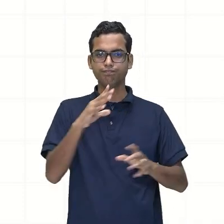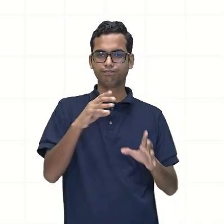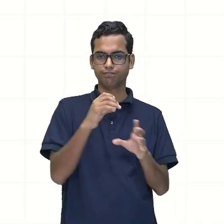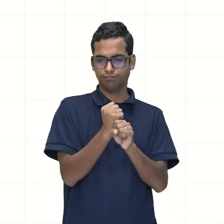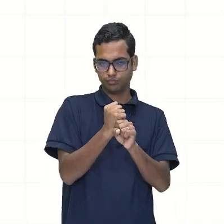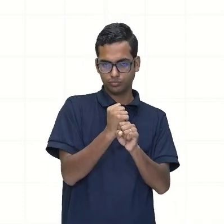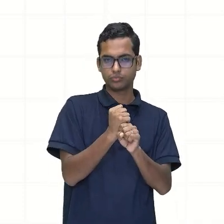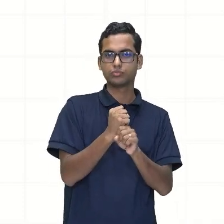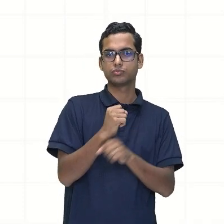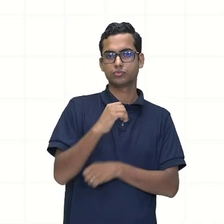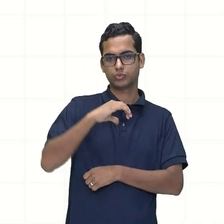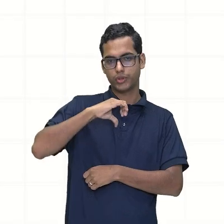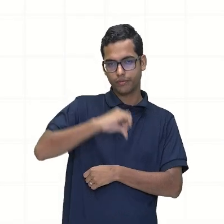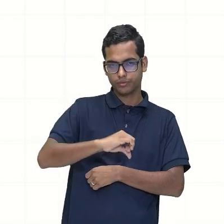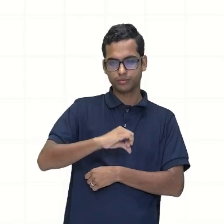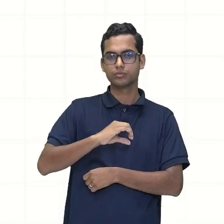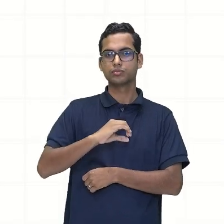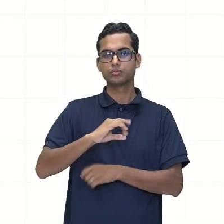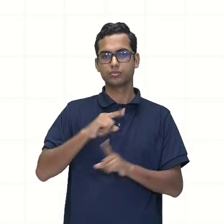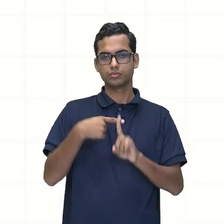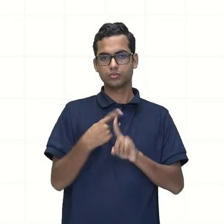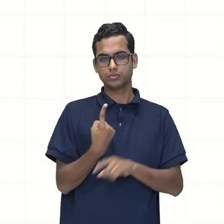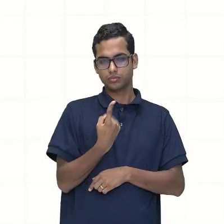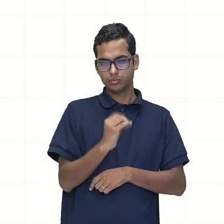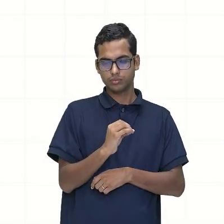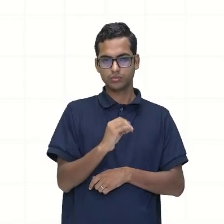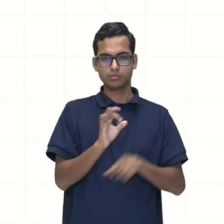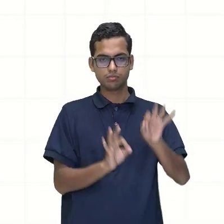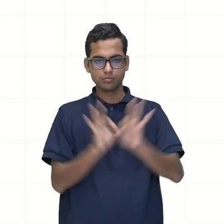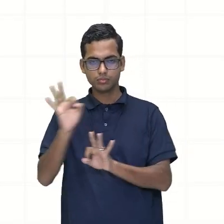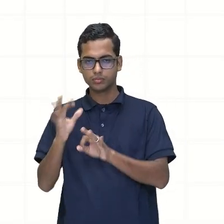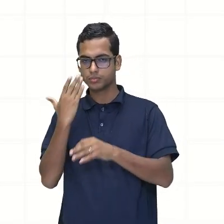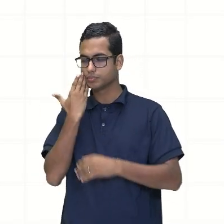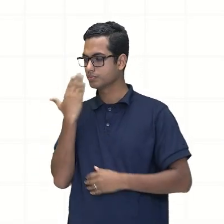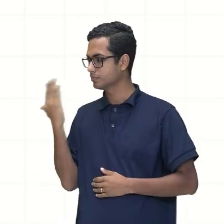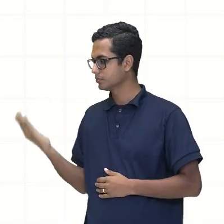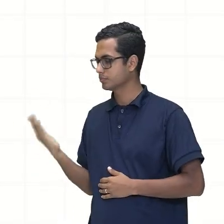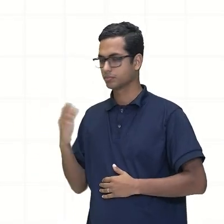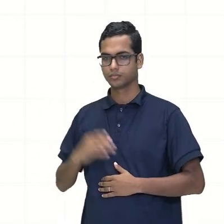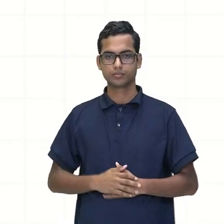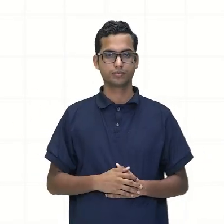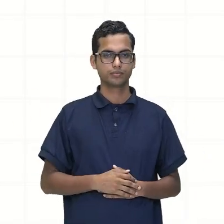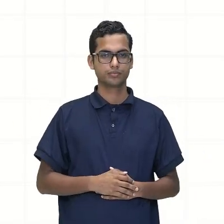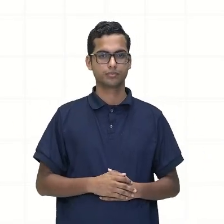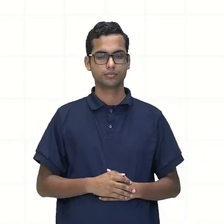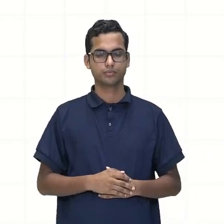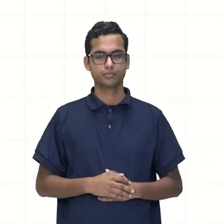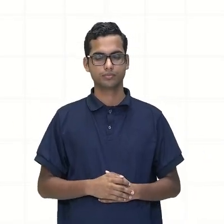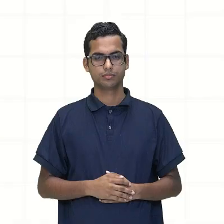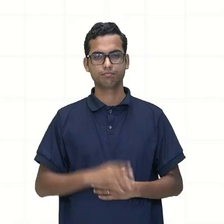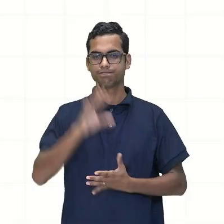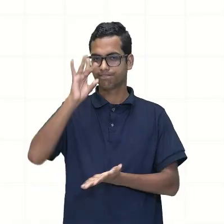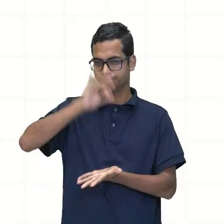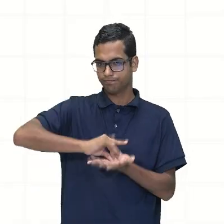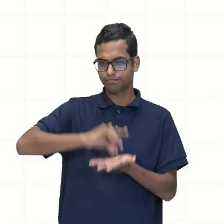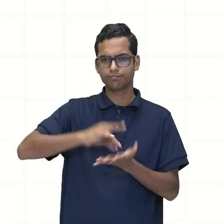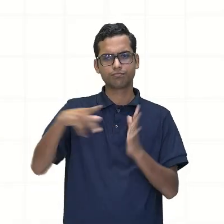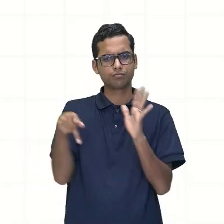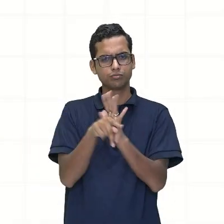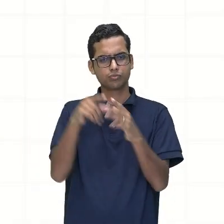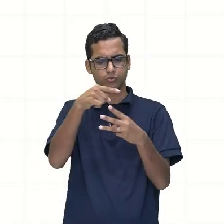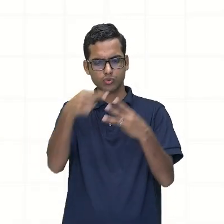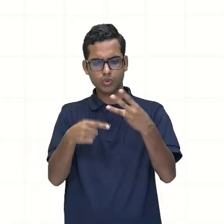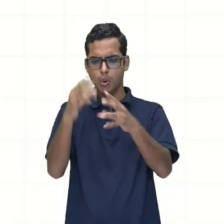5, 8, 8 mais 9, 17, 17 mais 1, 18. Então, realmente aqui a